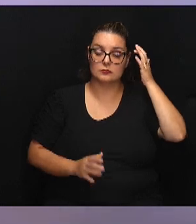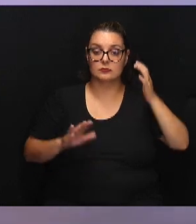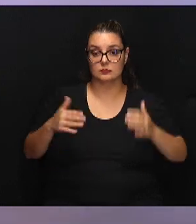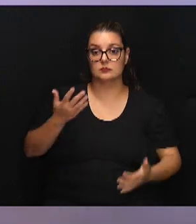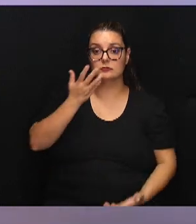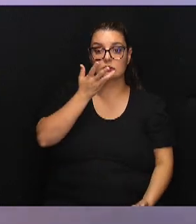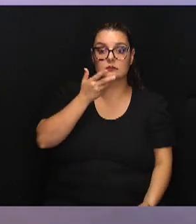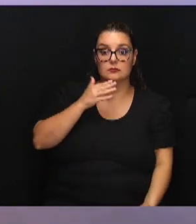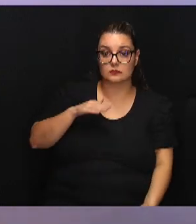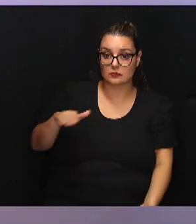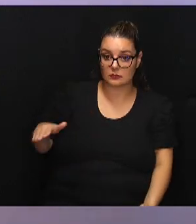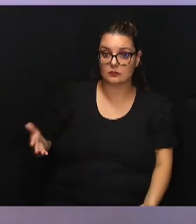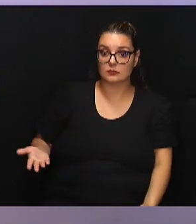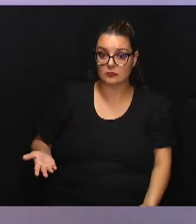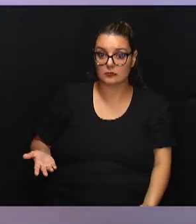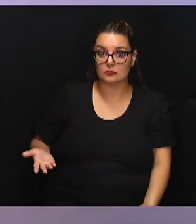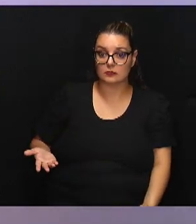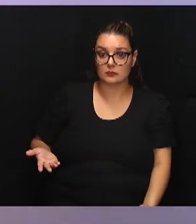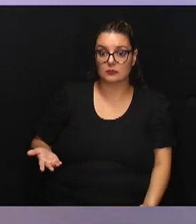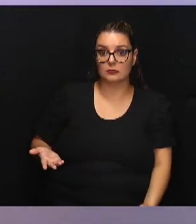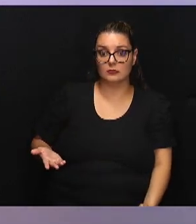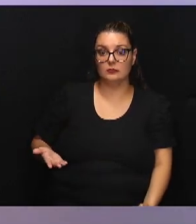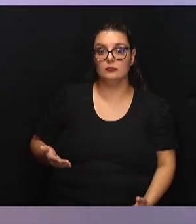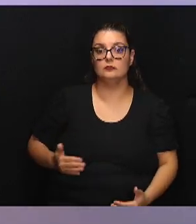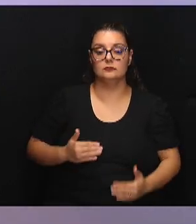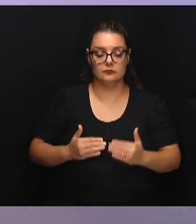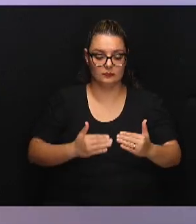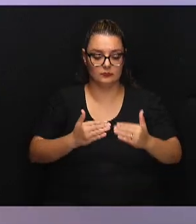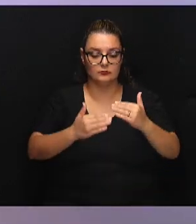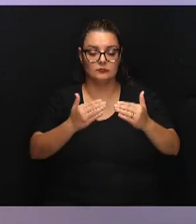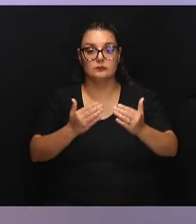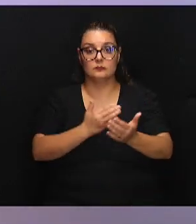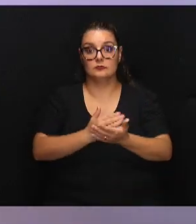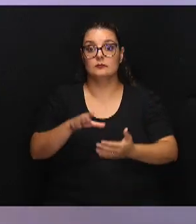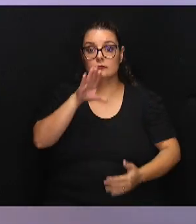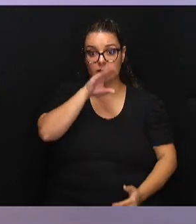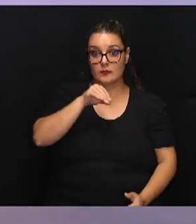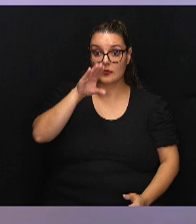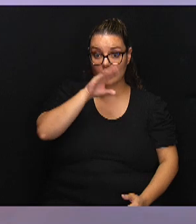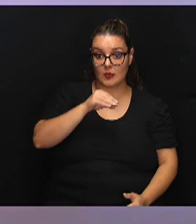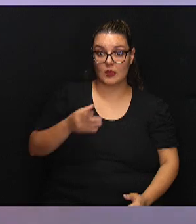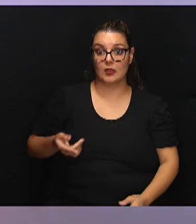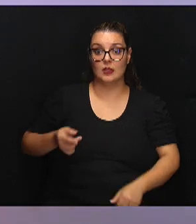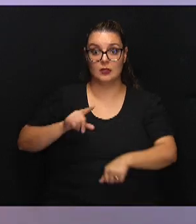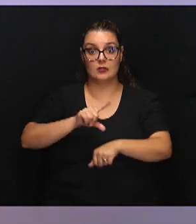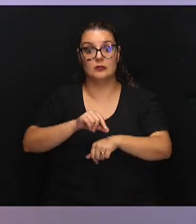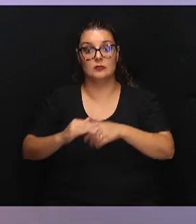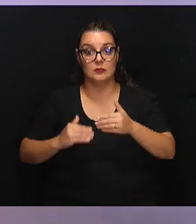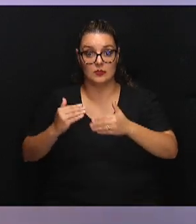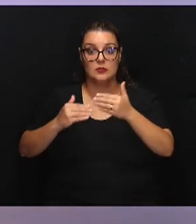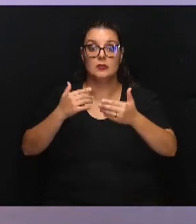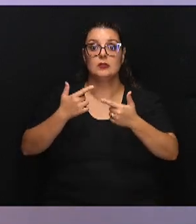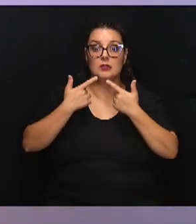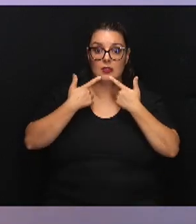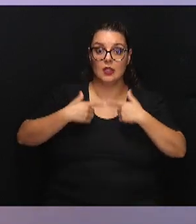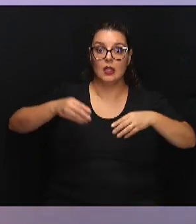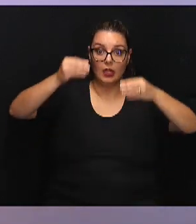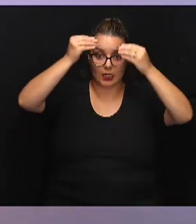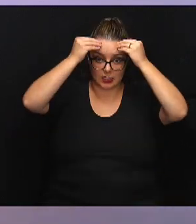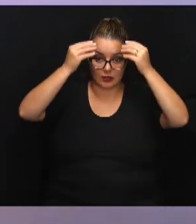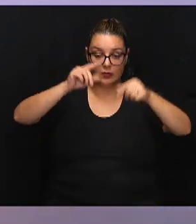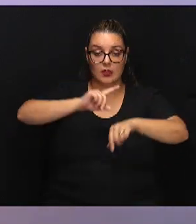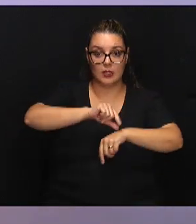ela começa, né, ela vai desenvolvendo, ela começa a falar. Então, atraso no desenvolvimento da linguagem, atraso na